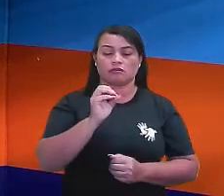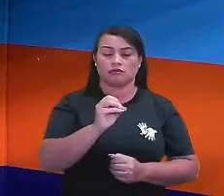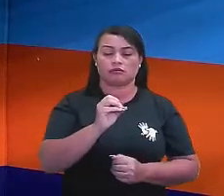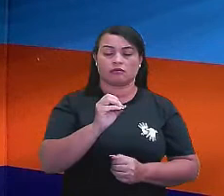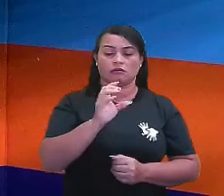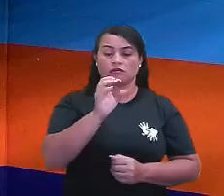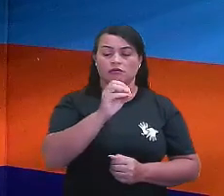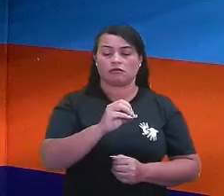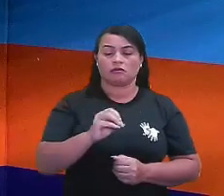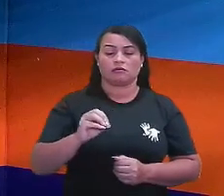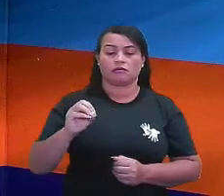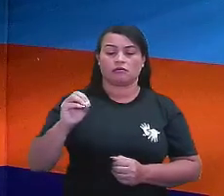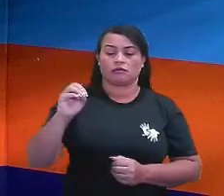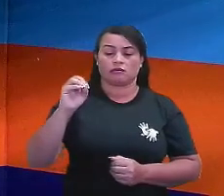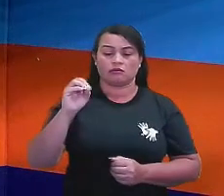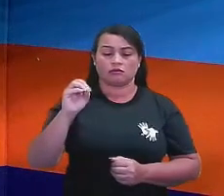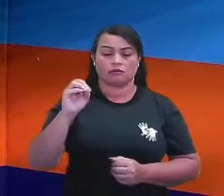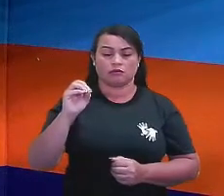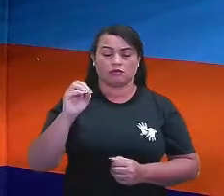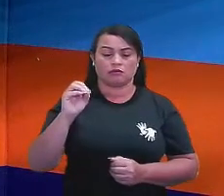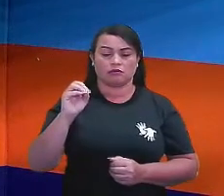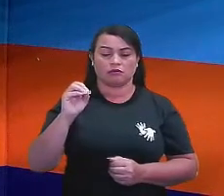aqui, jogo ele aqui, ó,